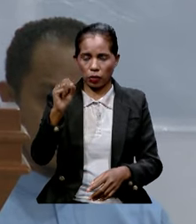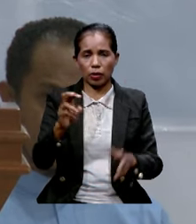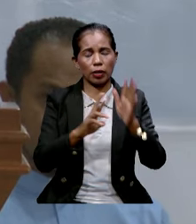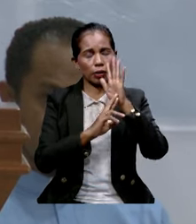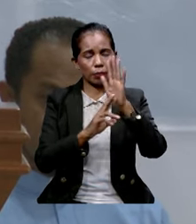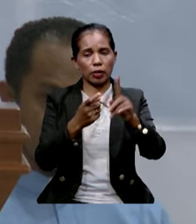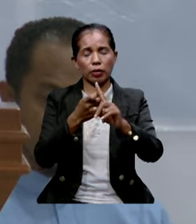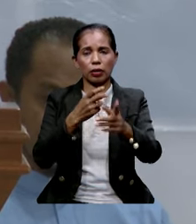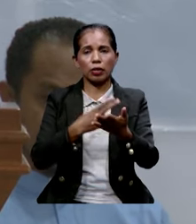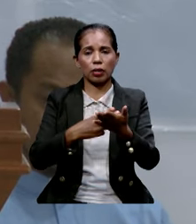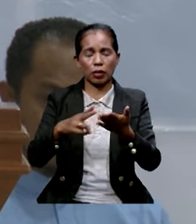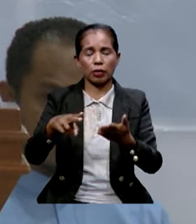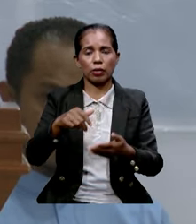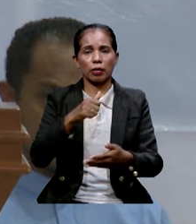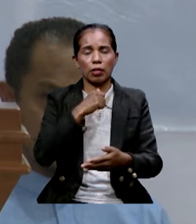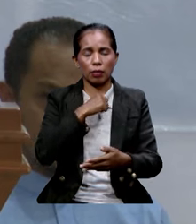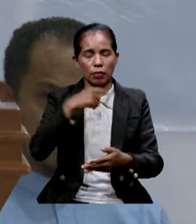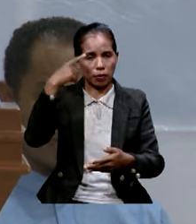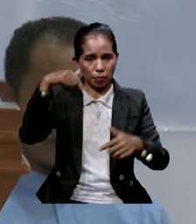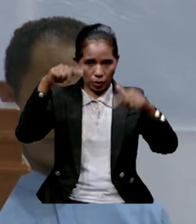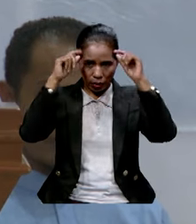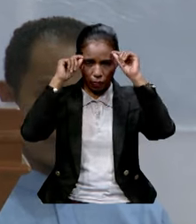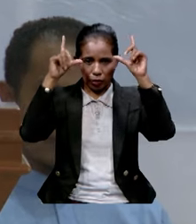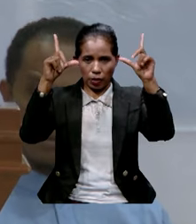representante do Santo Padre e a Timor-Leste.